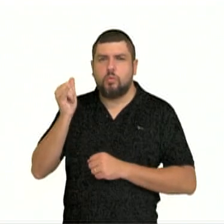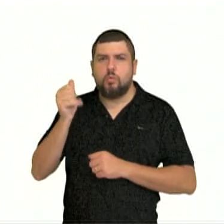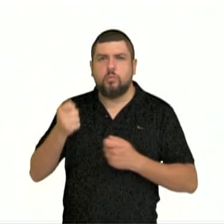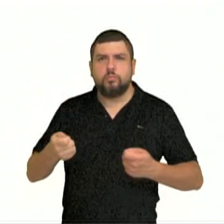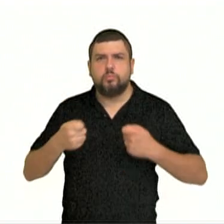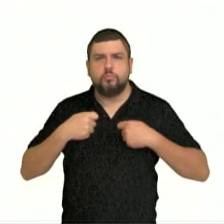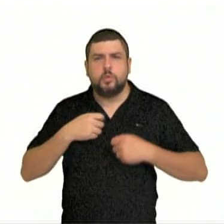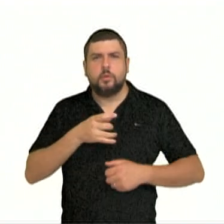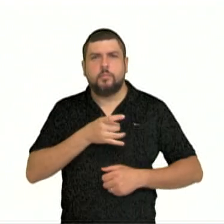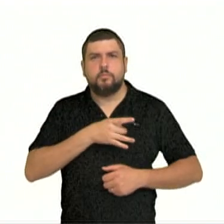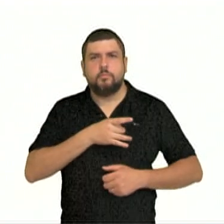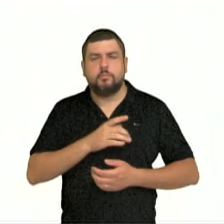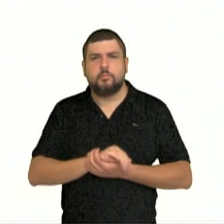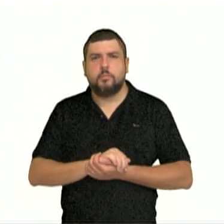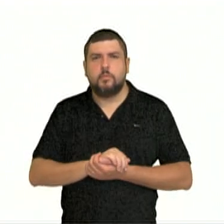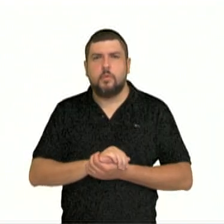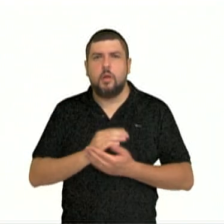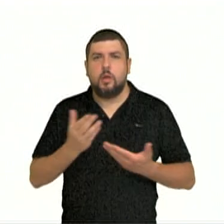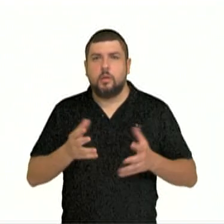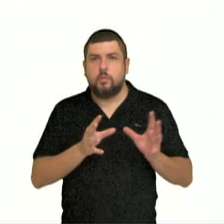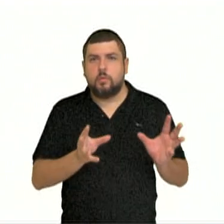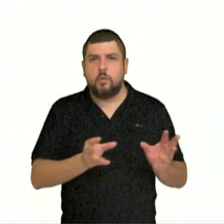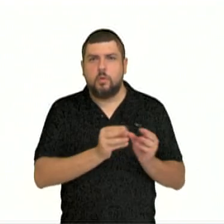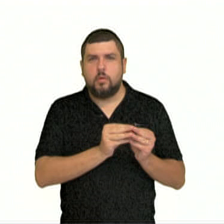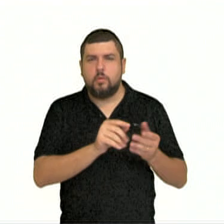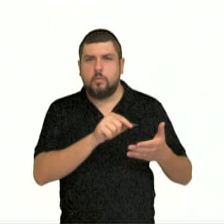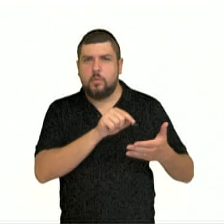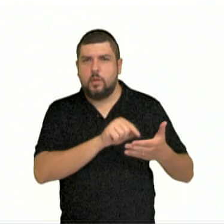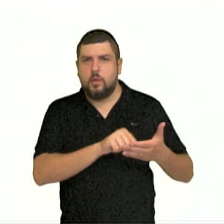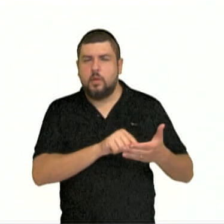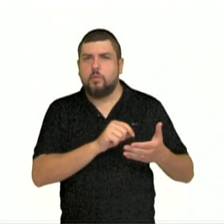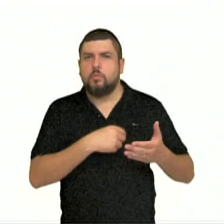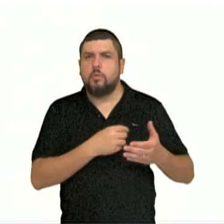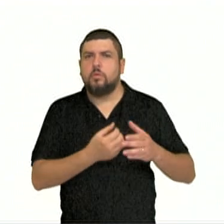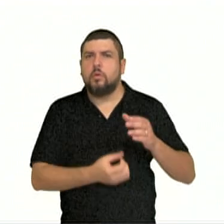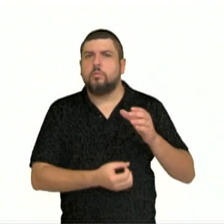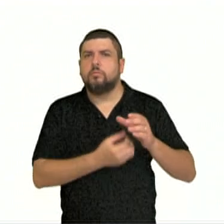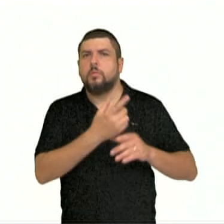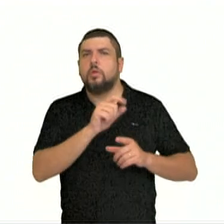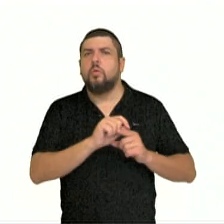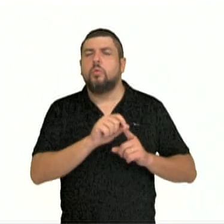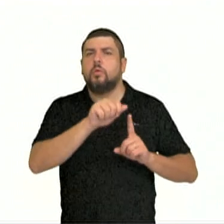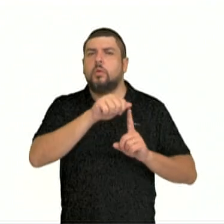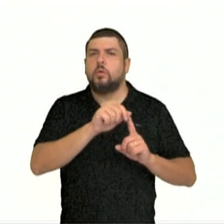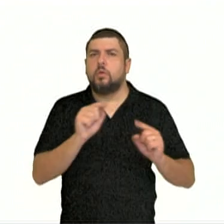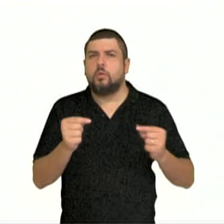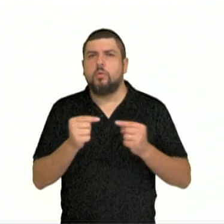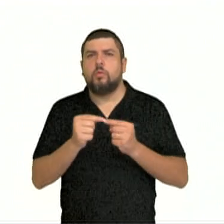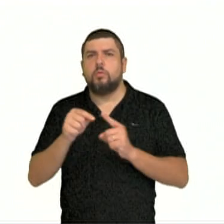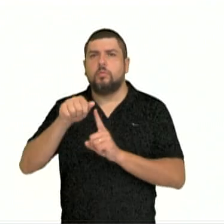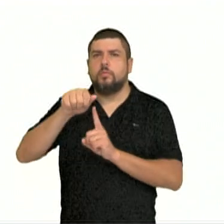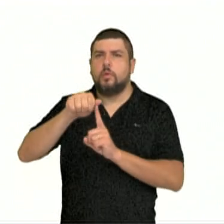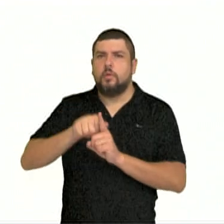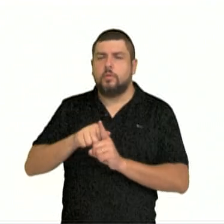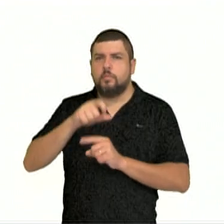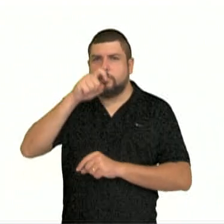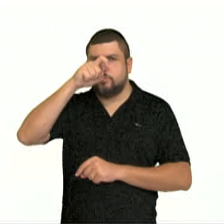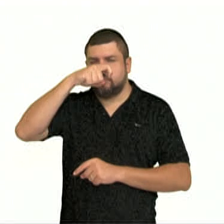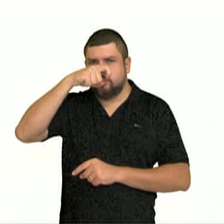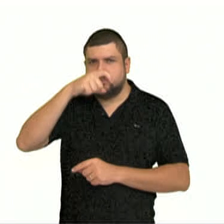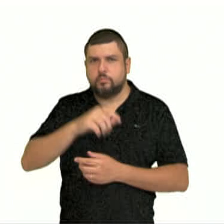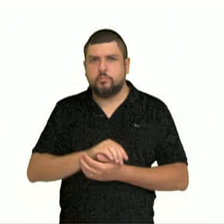gente. É por isso que esta resenha está sendo publicada no mês do Halloween. Vamos ao que